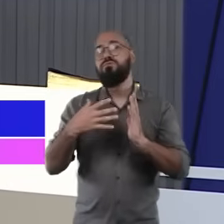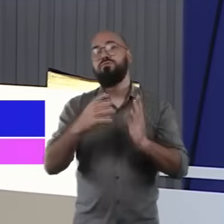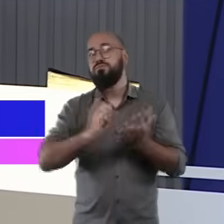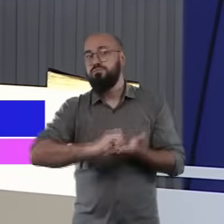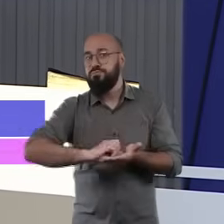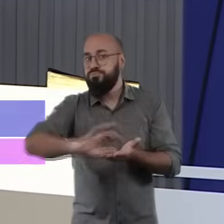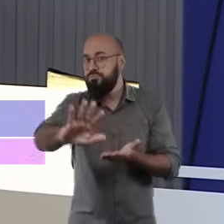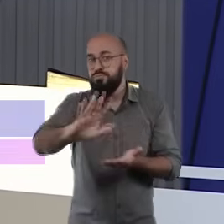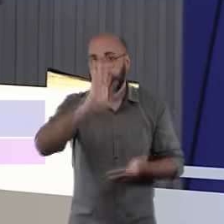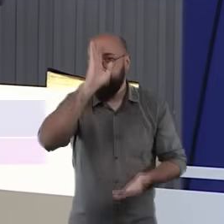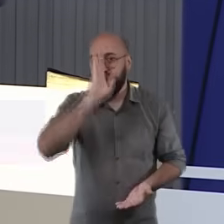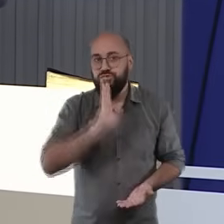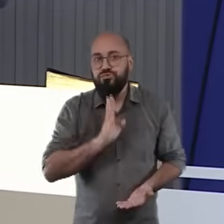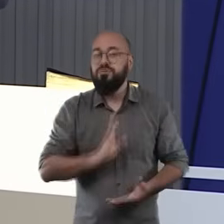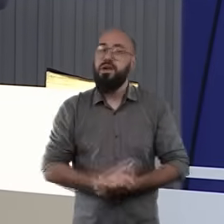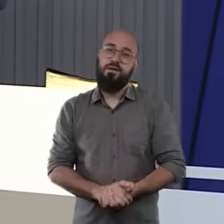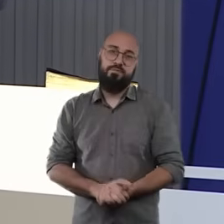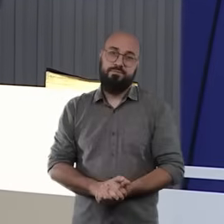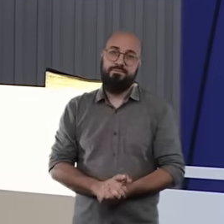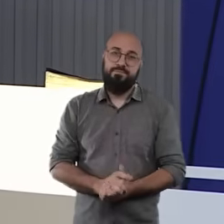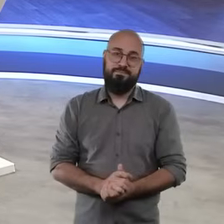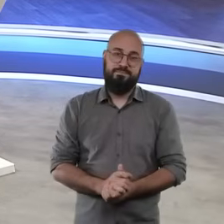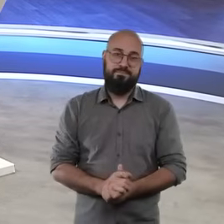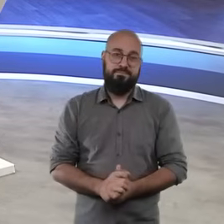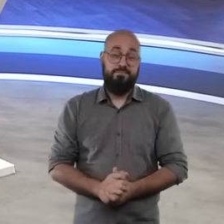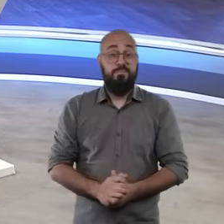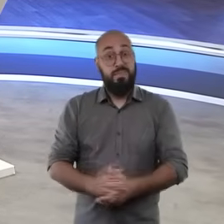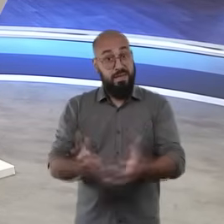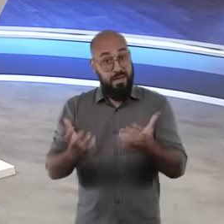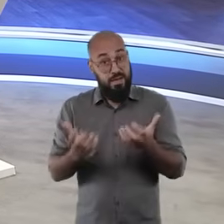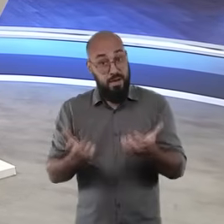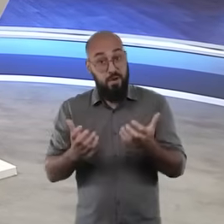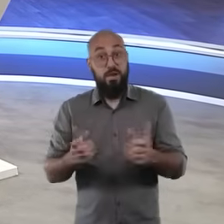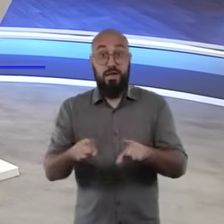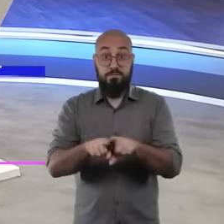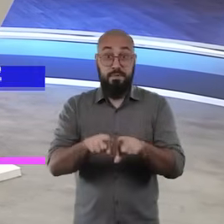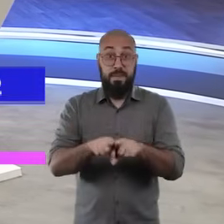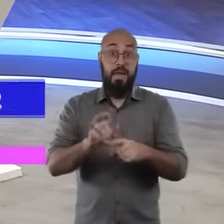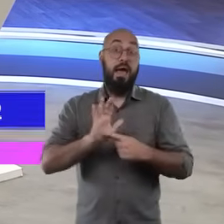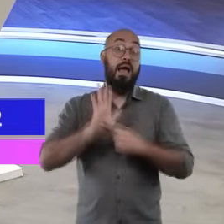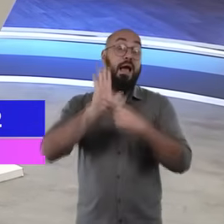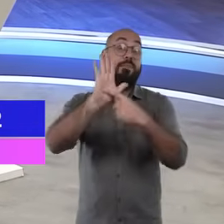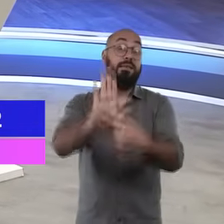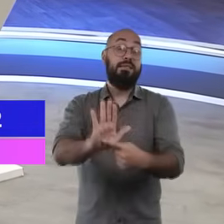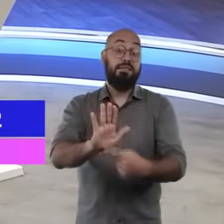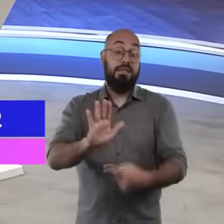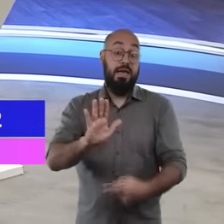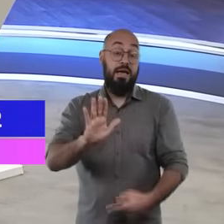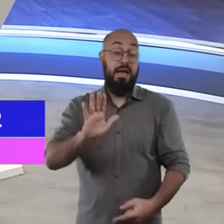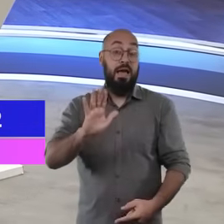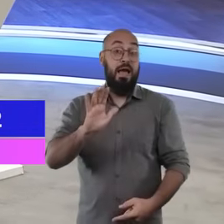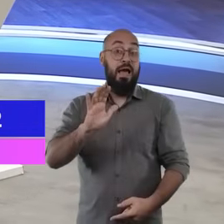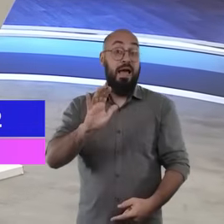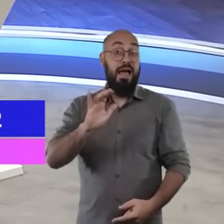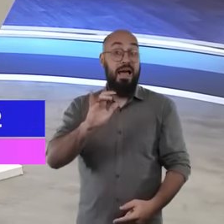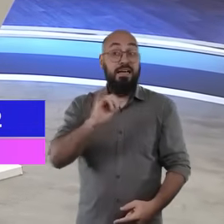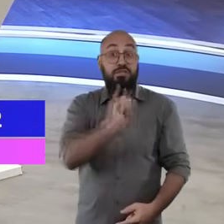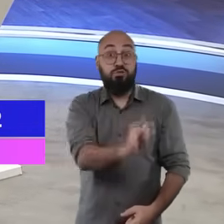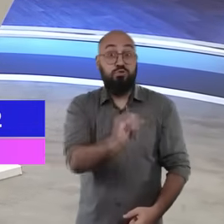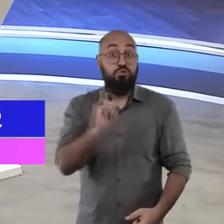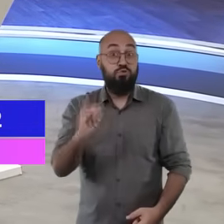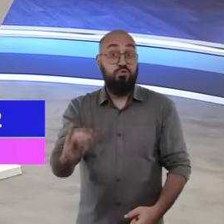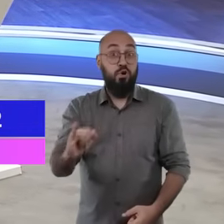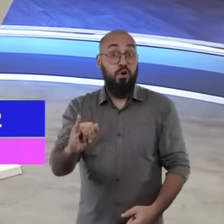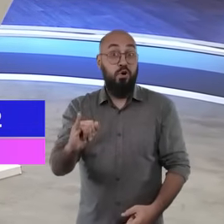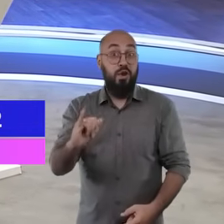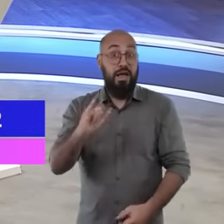você gratuitamente, tá bom? Eu quero também te apresentar a nossa instrutora